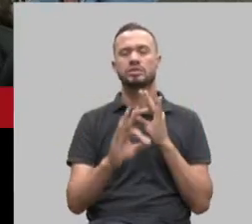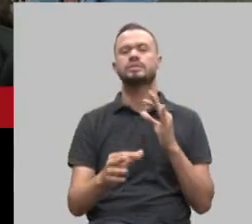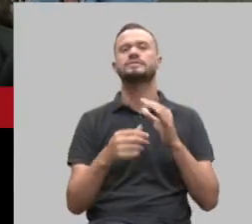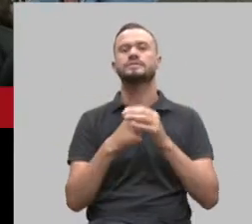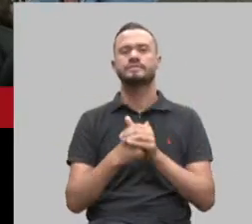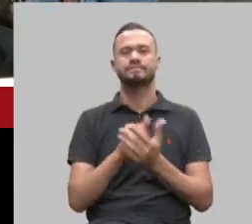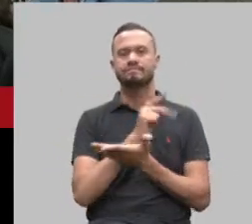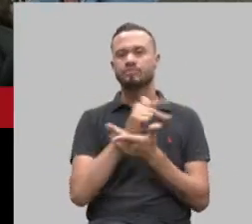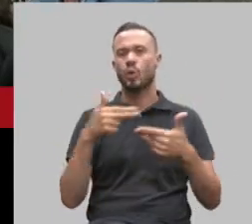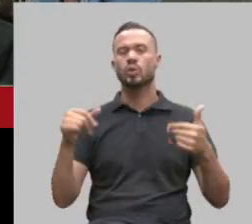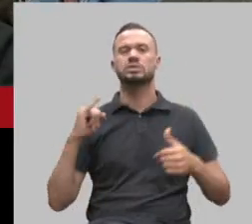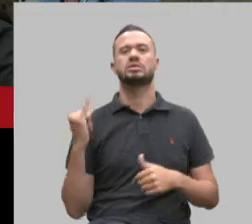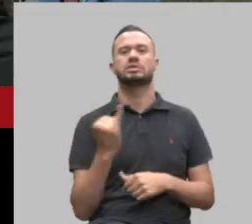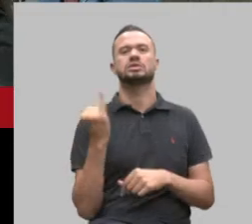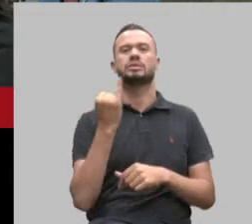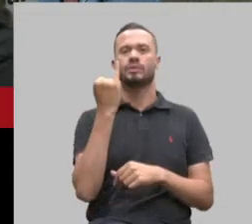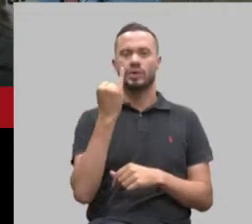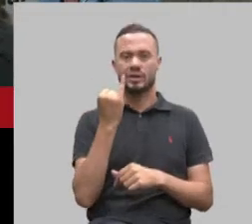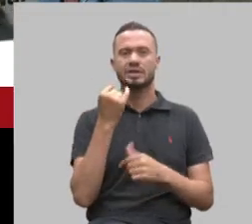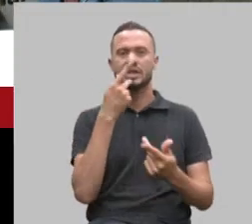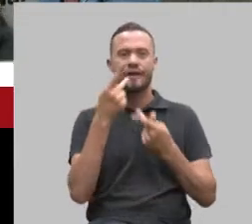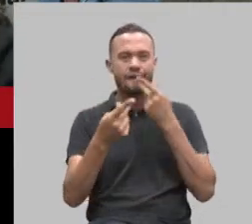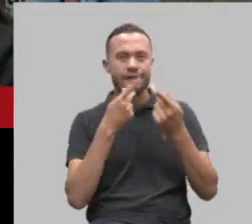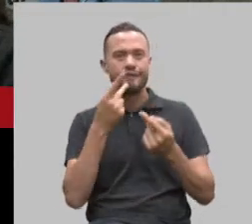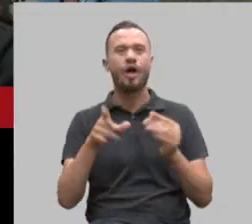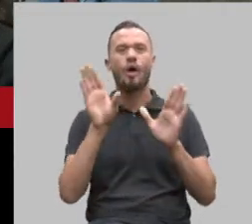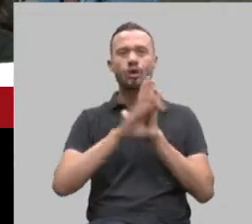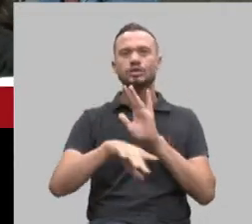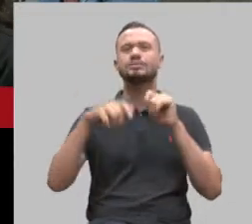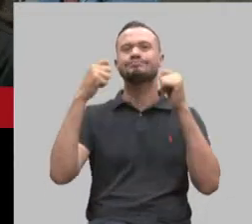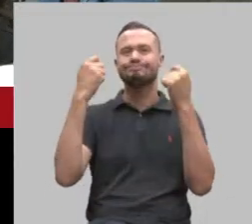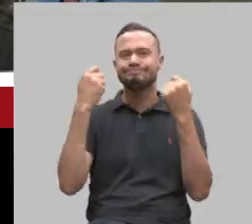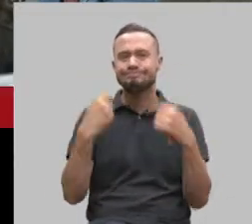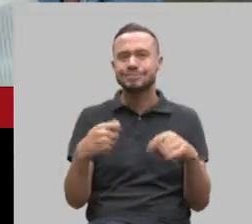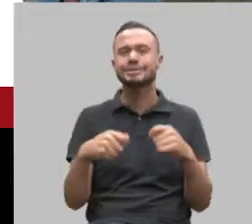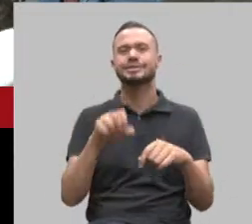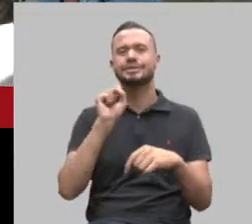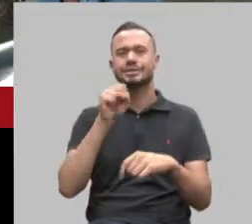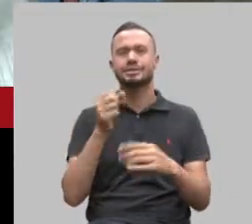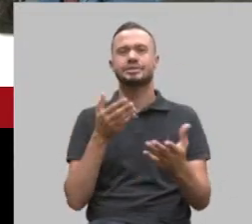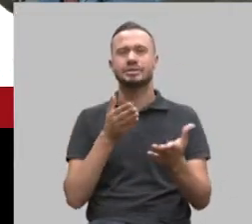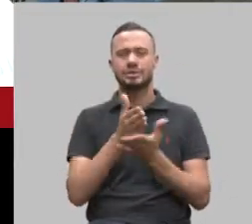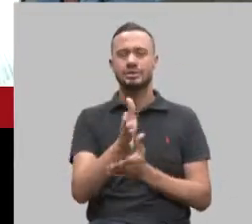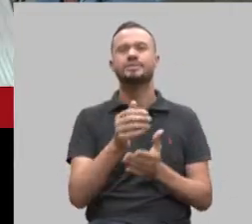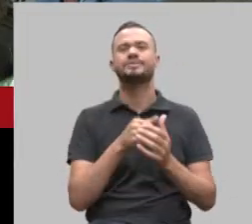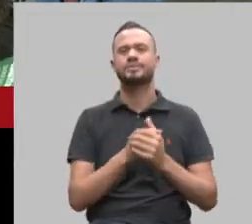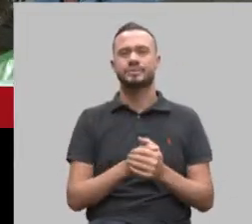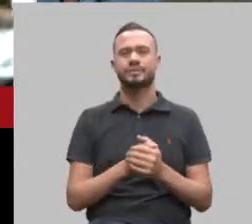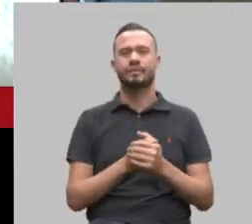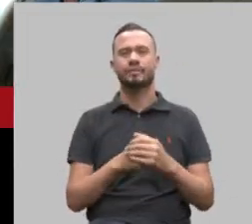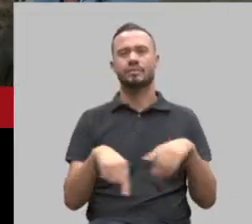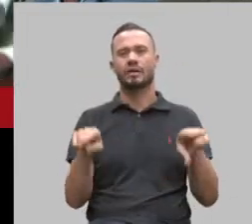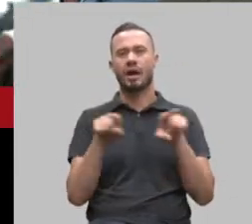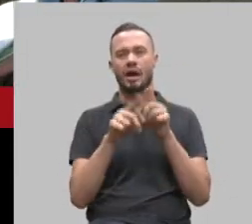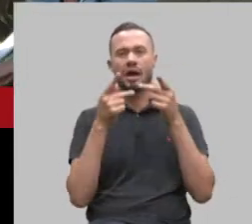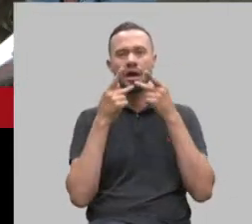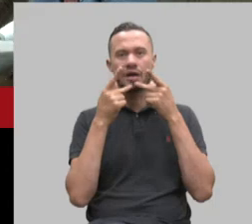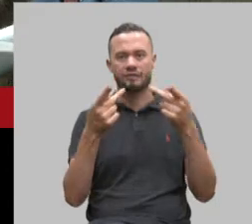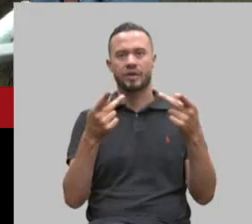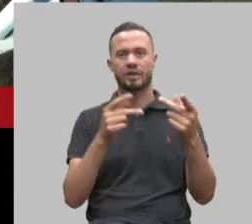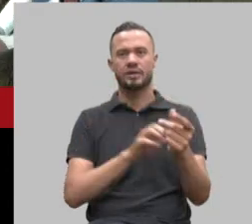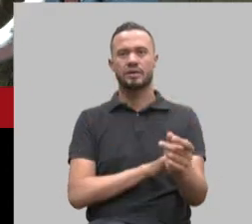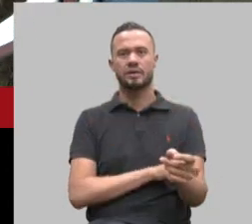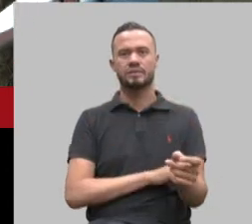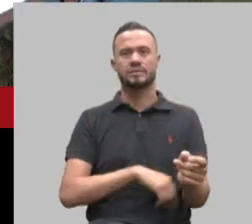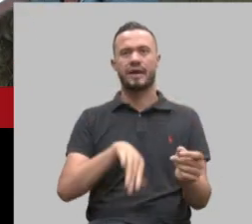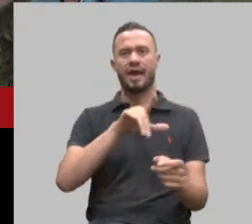importantes que estão citadas na Constituição e que devem ser seguidas cito também cito também o que a LDB cita